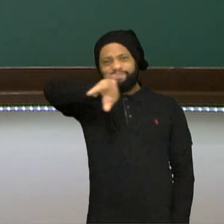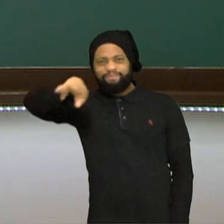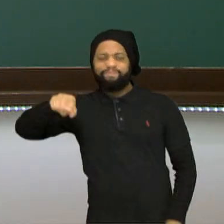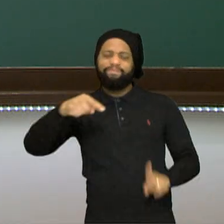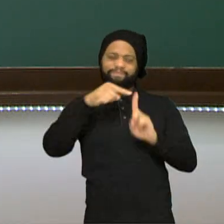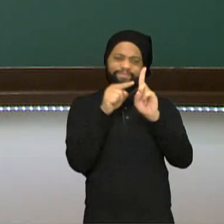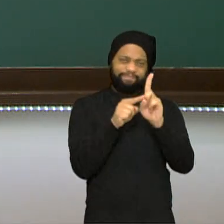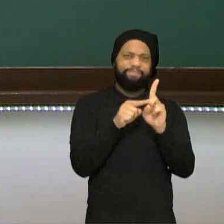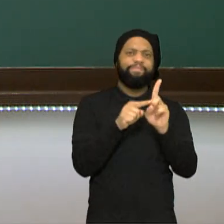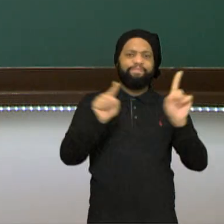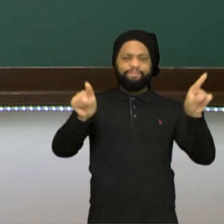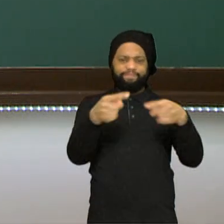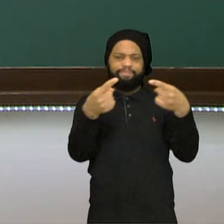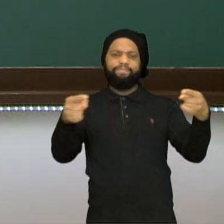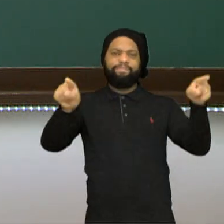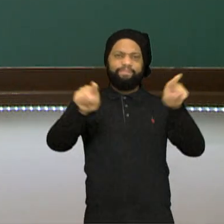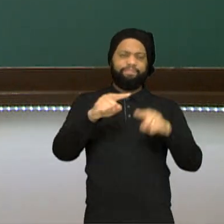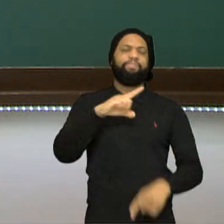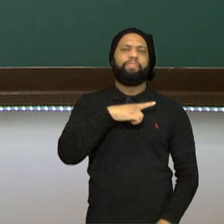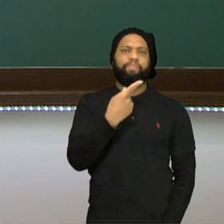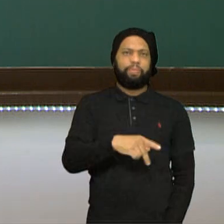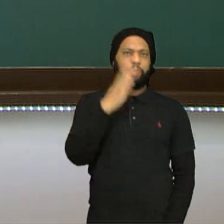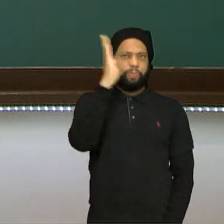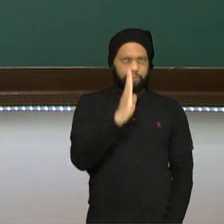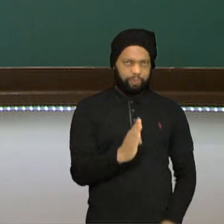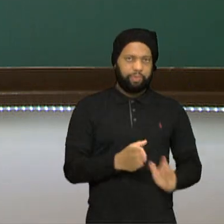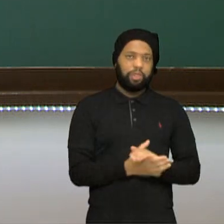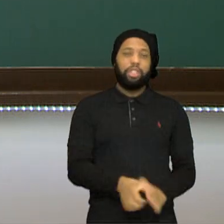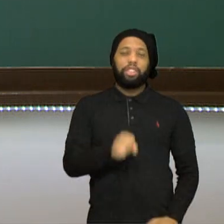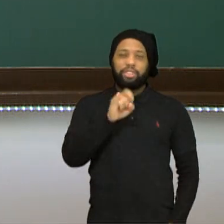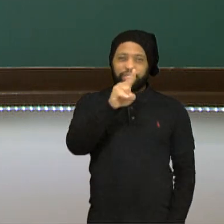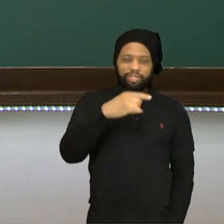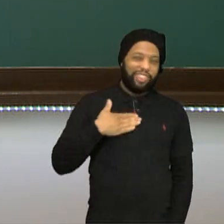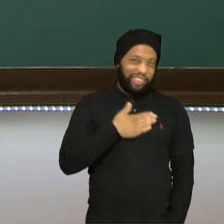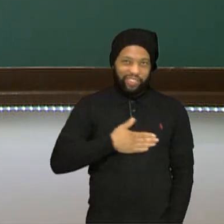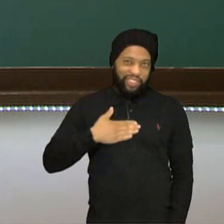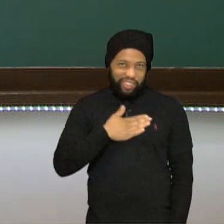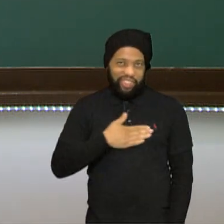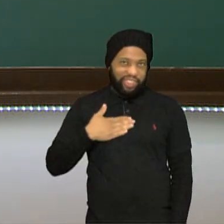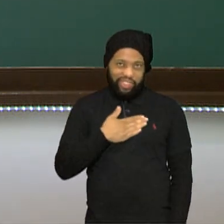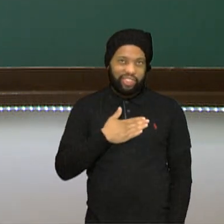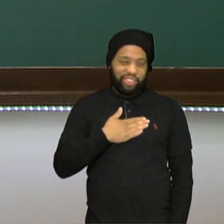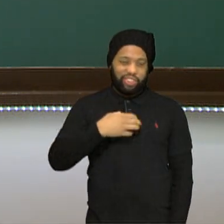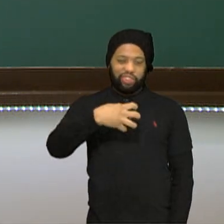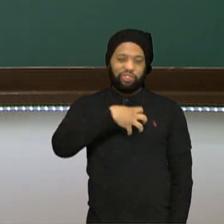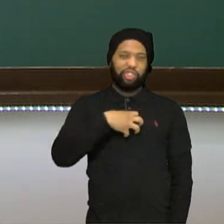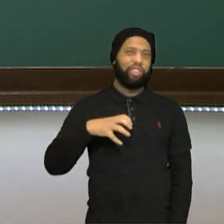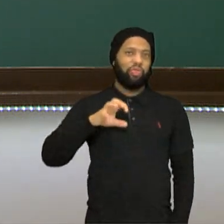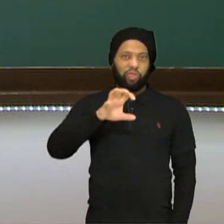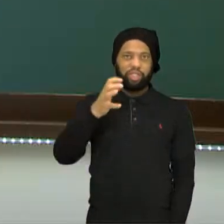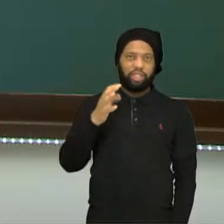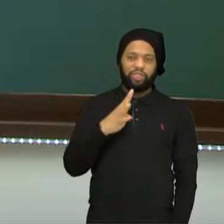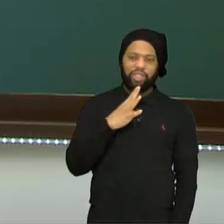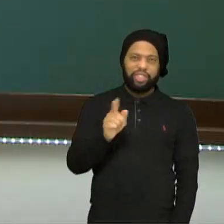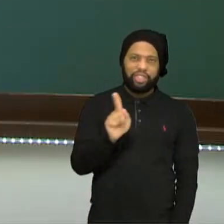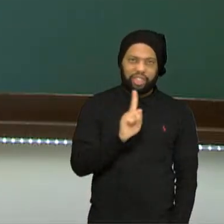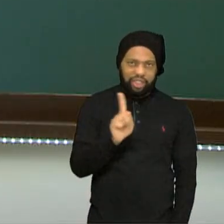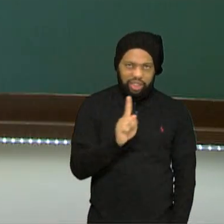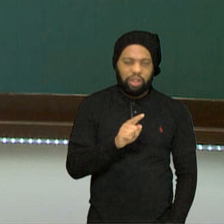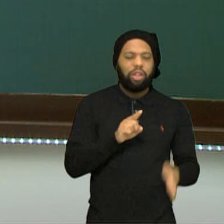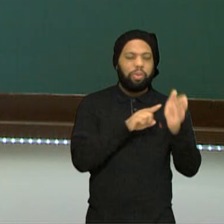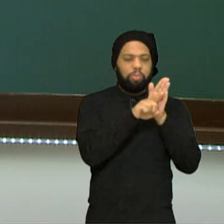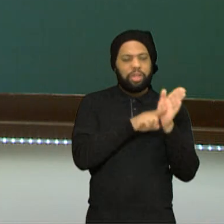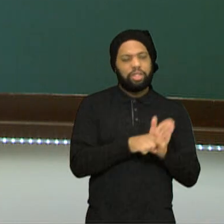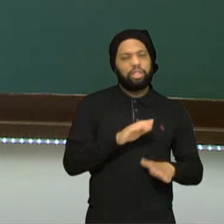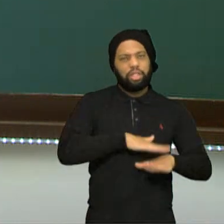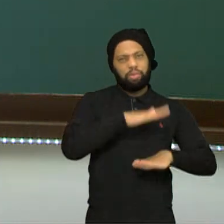estilos diferentes aí na nossa música brasileira. Então, se você gostou aí de um desses estilos, não conhecia, pesquisa mais, que é muito